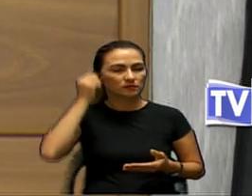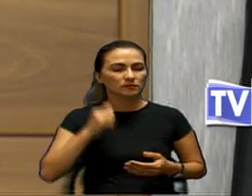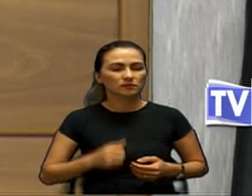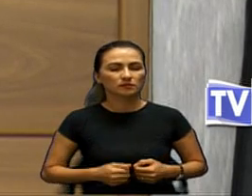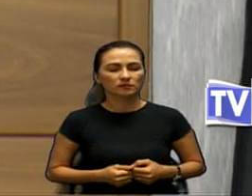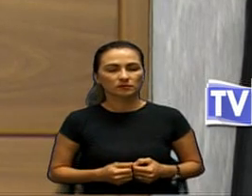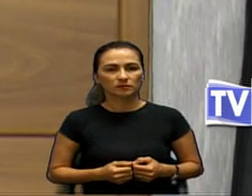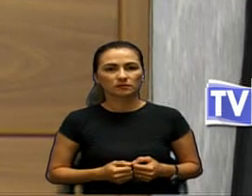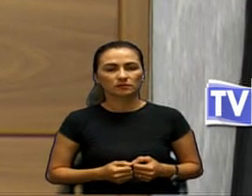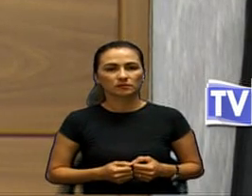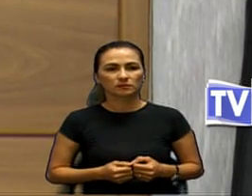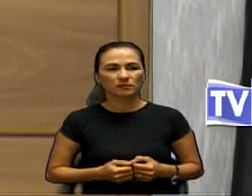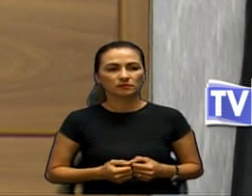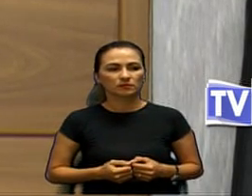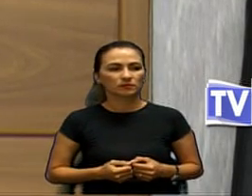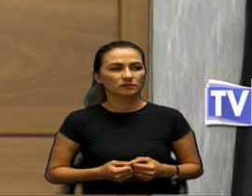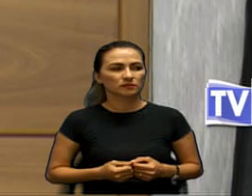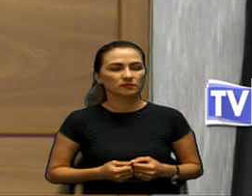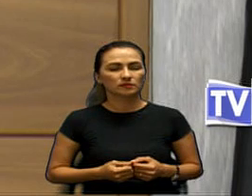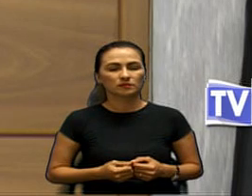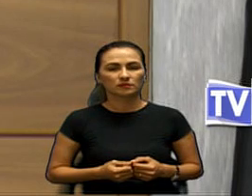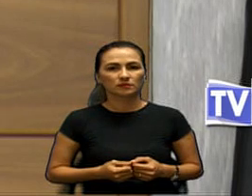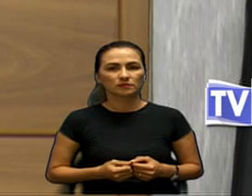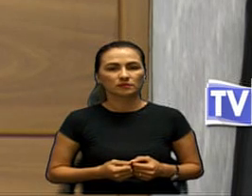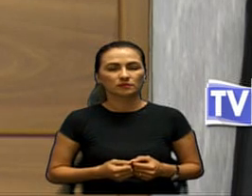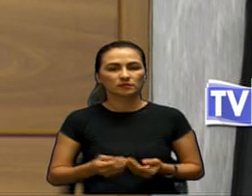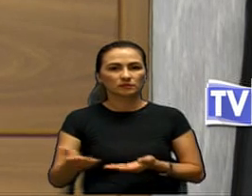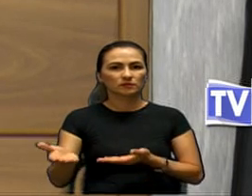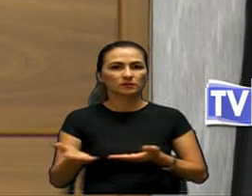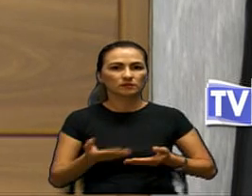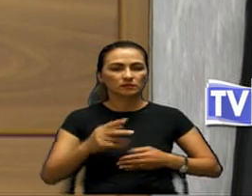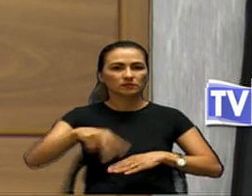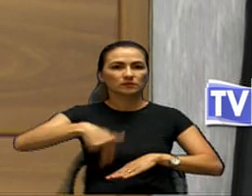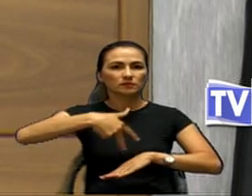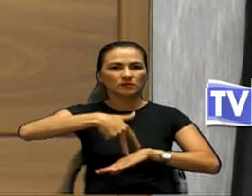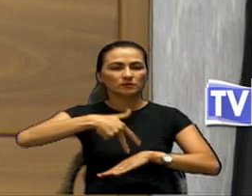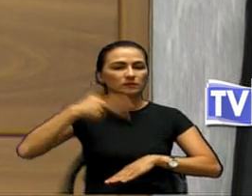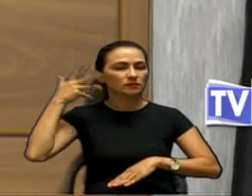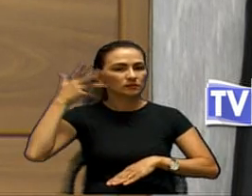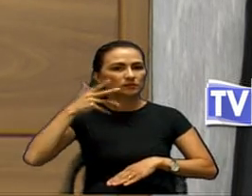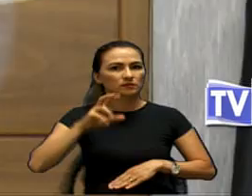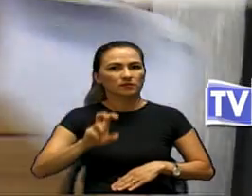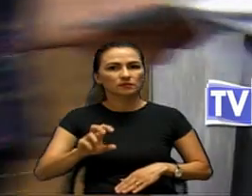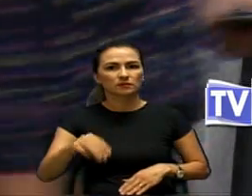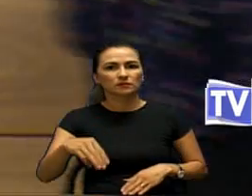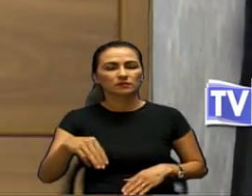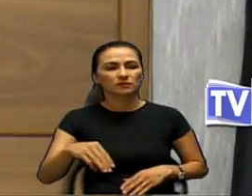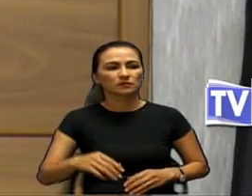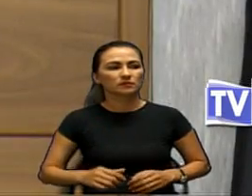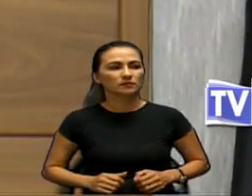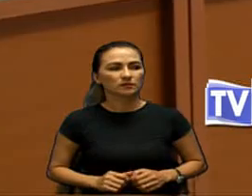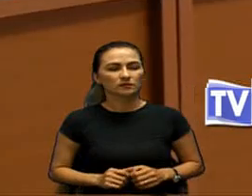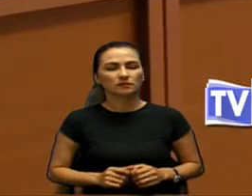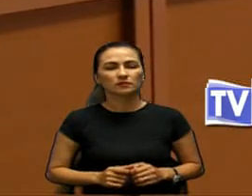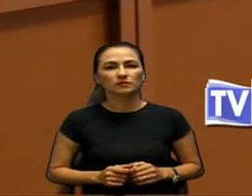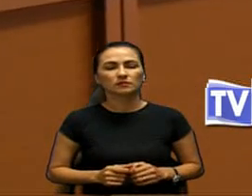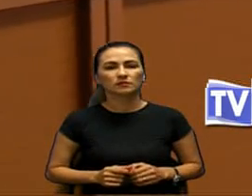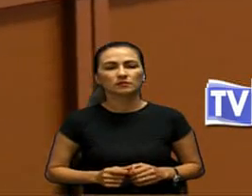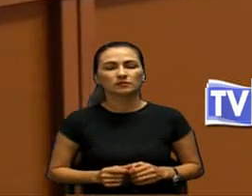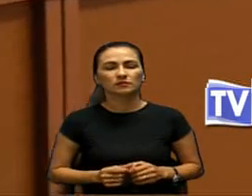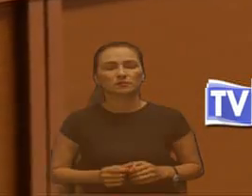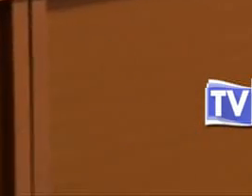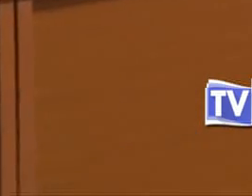Fernanda? Ah, está aqui. Venha aqui, vereadora Fernanda, para os seus 5 minutos na tribuna, por gentileza.